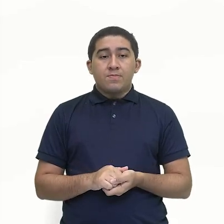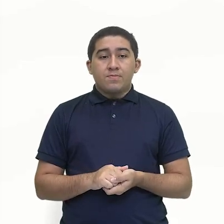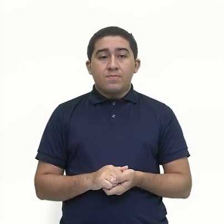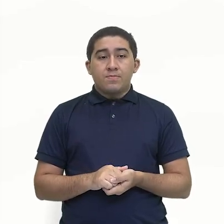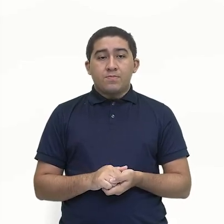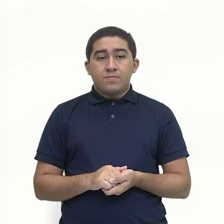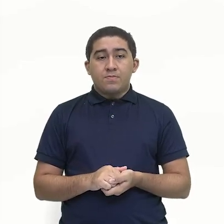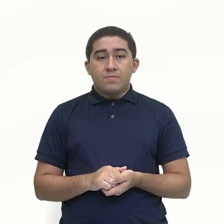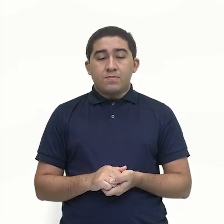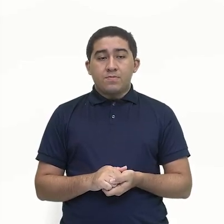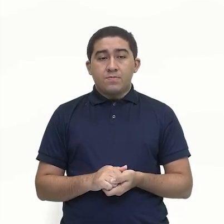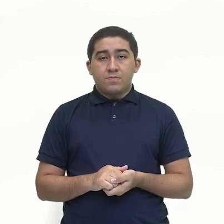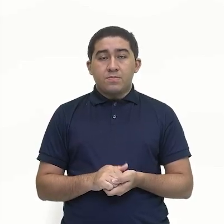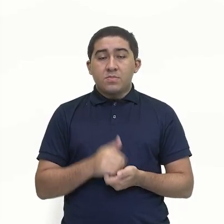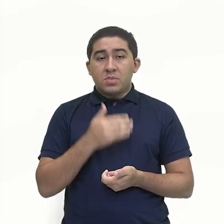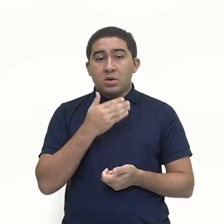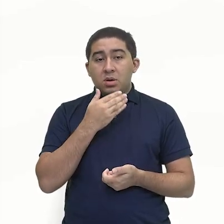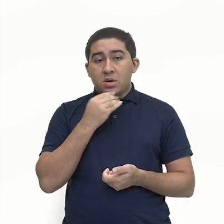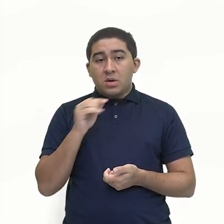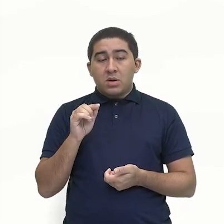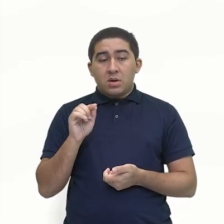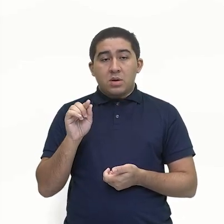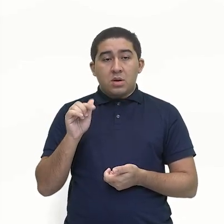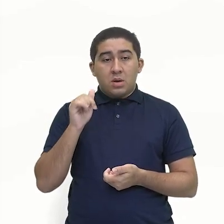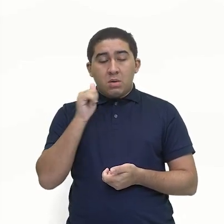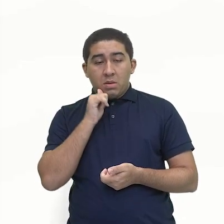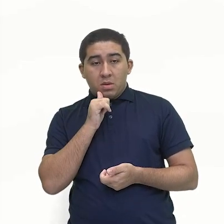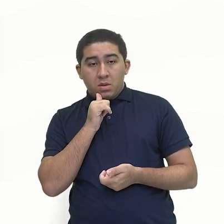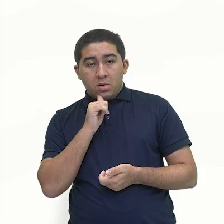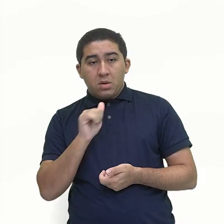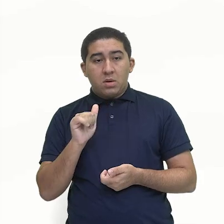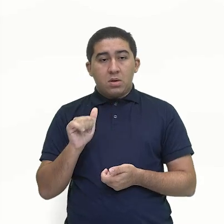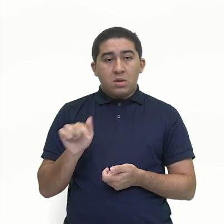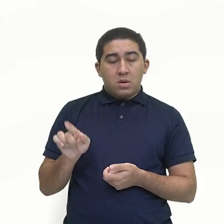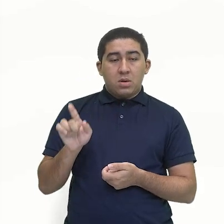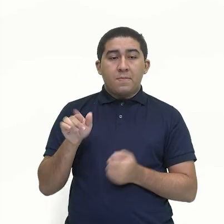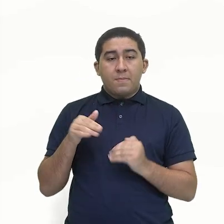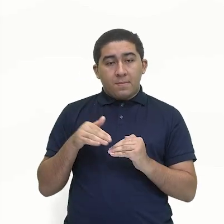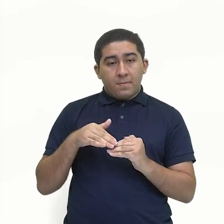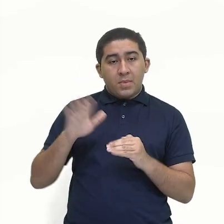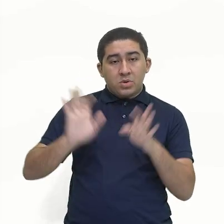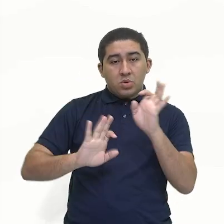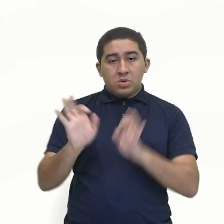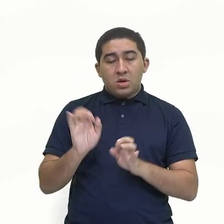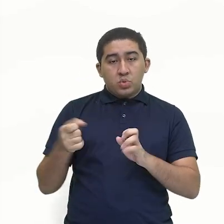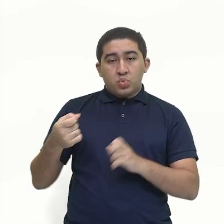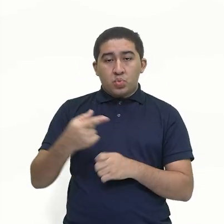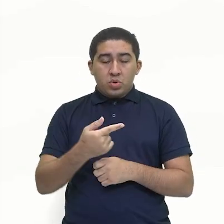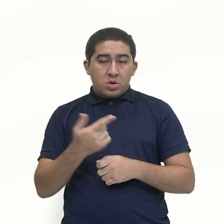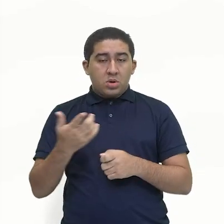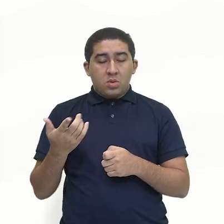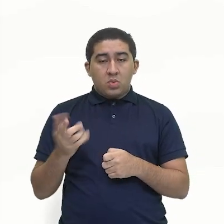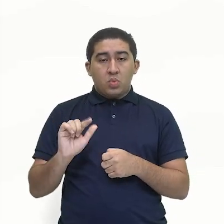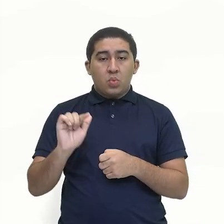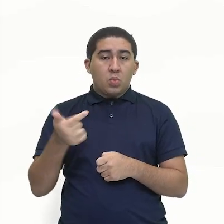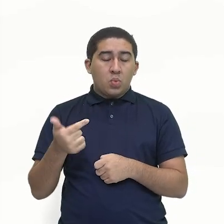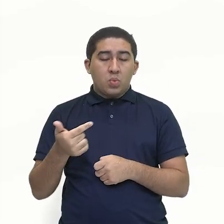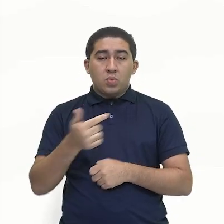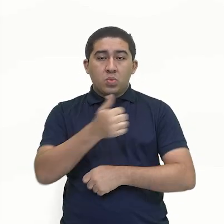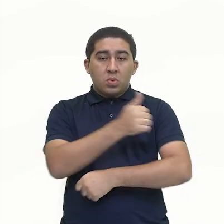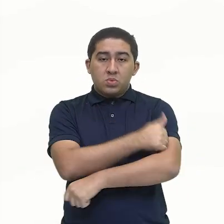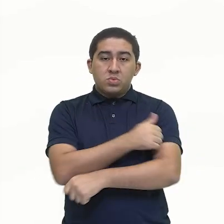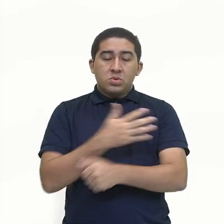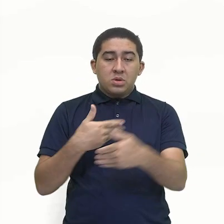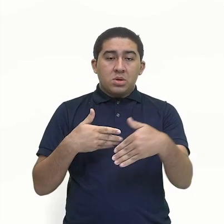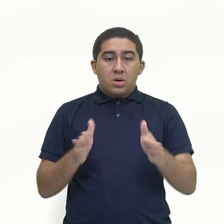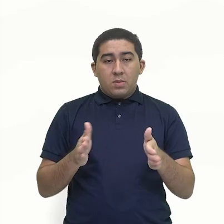organized than his classmates. Ela é mais organizada do que os seus colegas de sala, né? A palavrinha